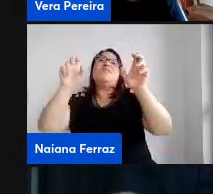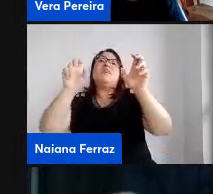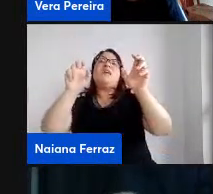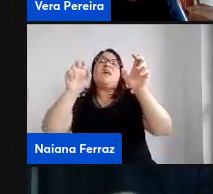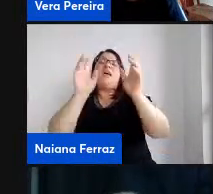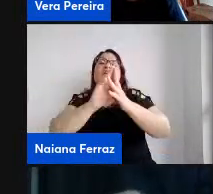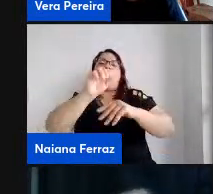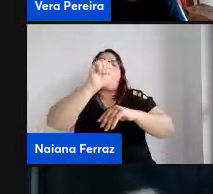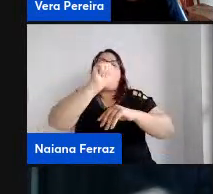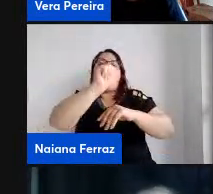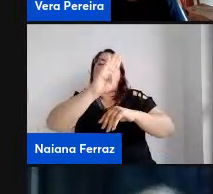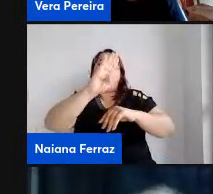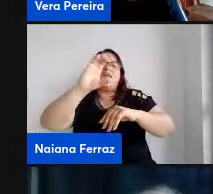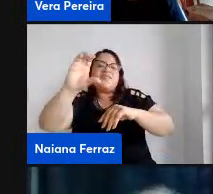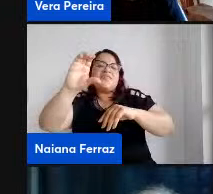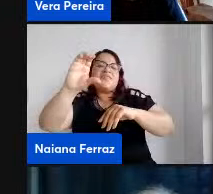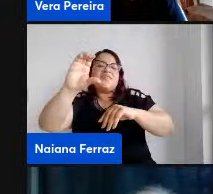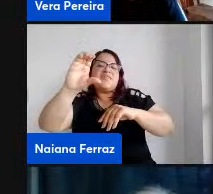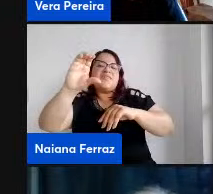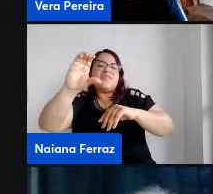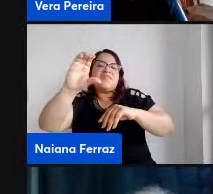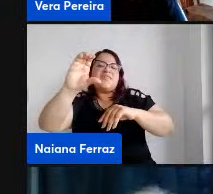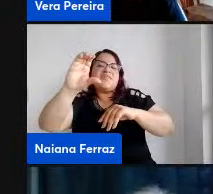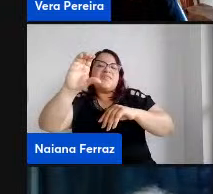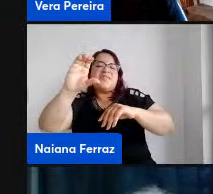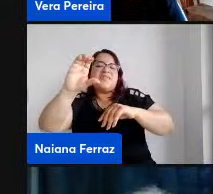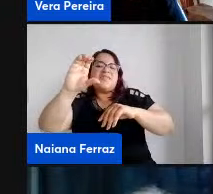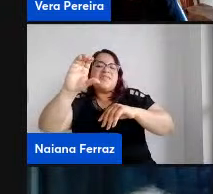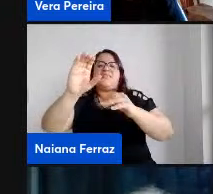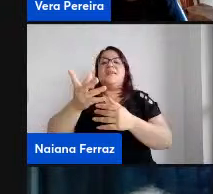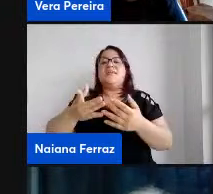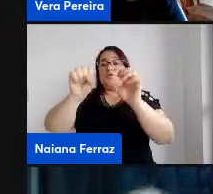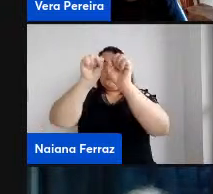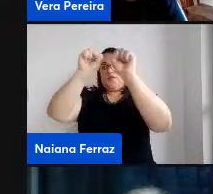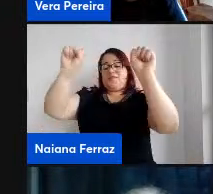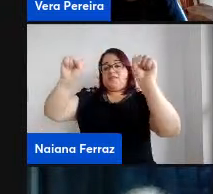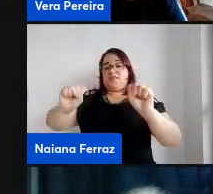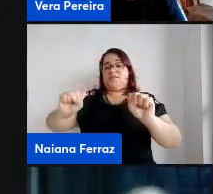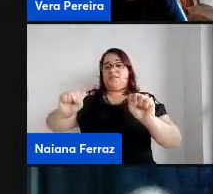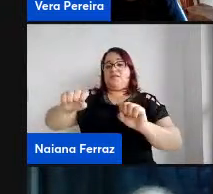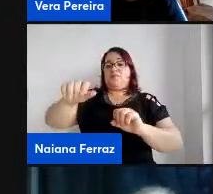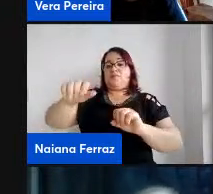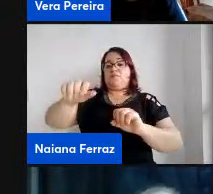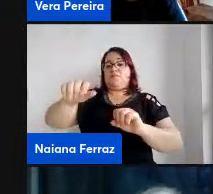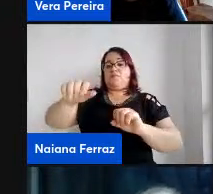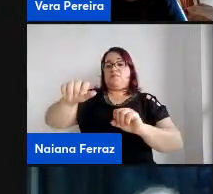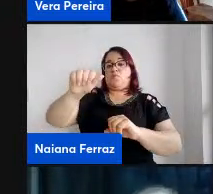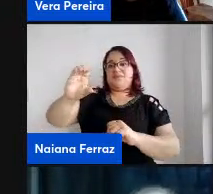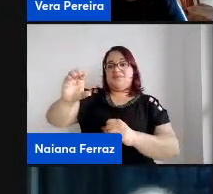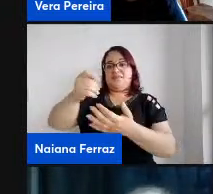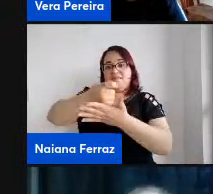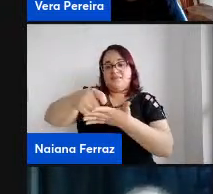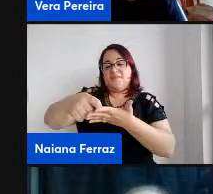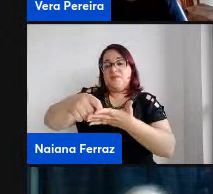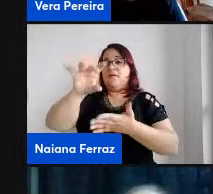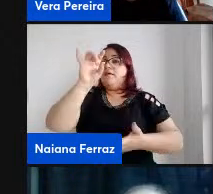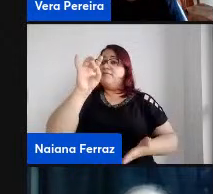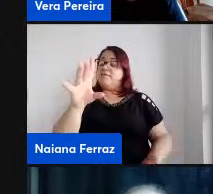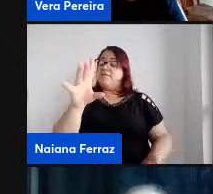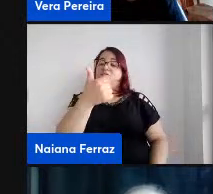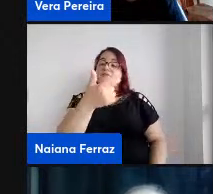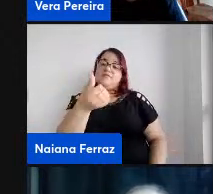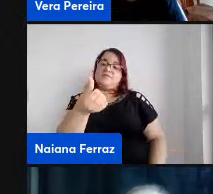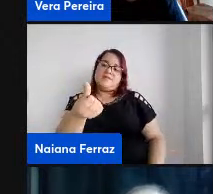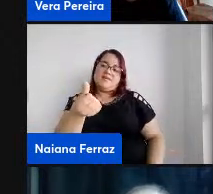de sinais. O sistema alfabético de escrita só tem 26 sinais, que são